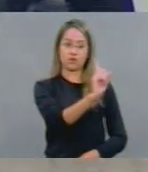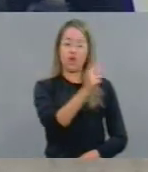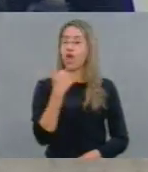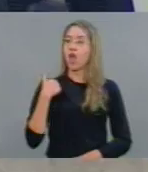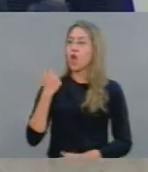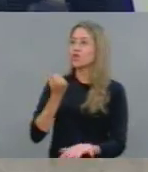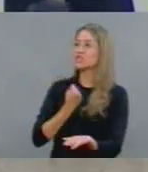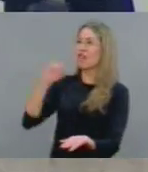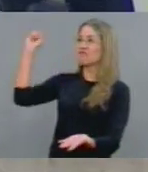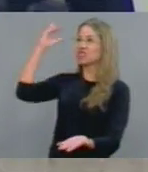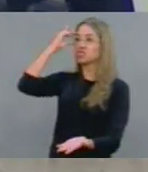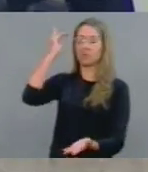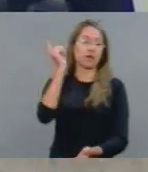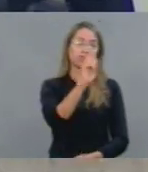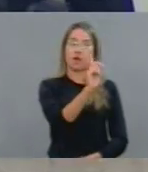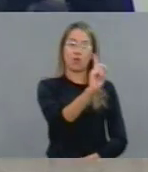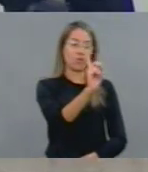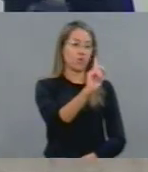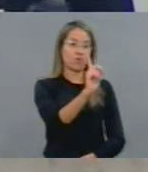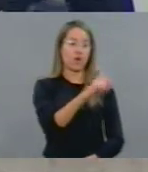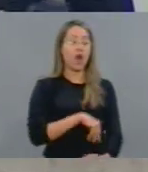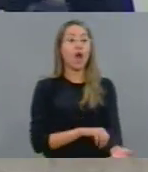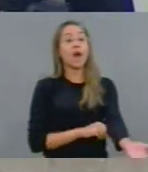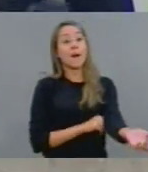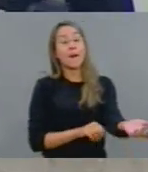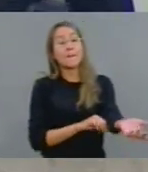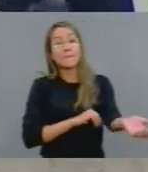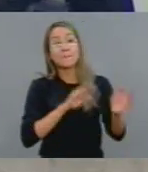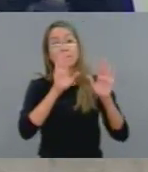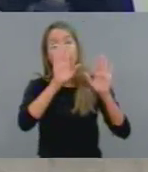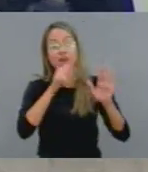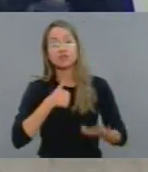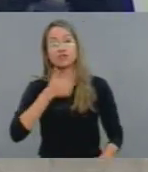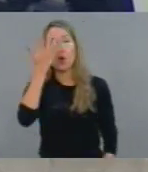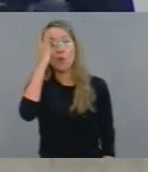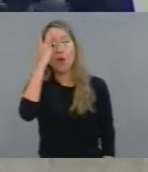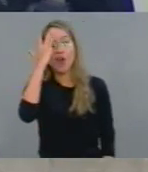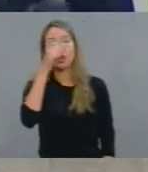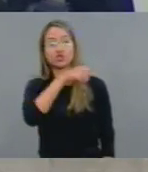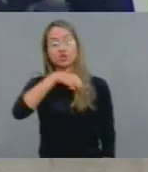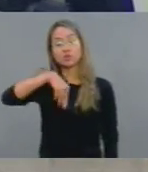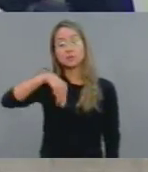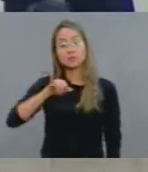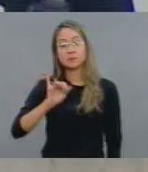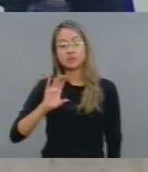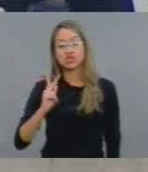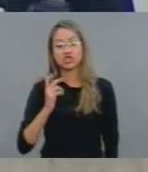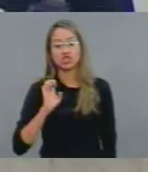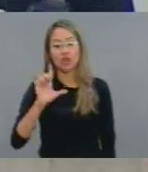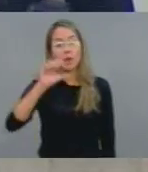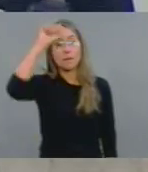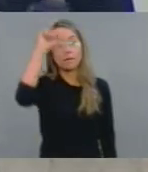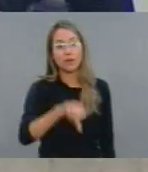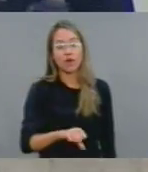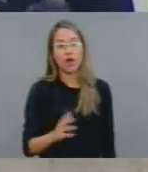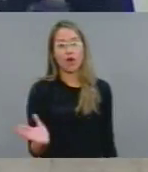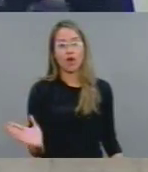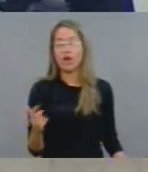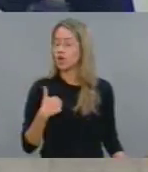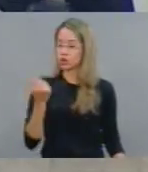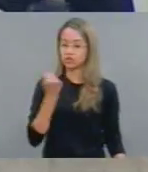PDT, não sou eleitor da Dilma. Eu estou defendendo o Estado democrático de direito. Eu estou defendendo aqui a